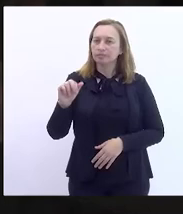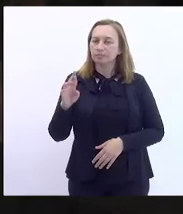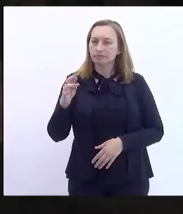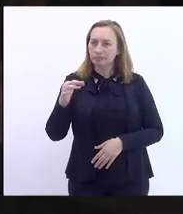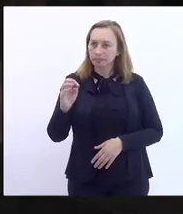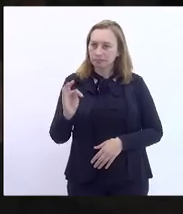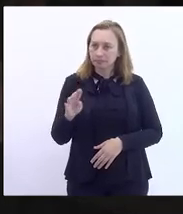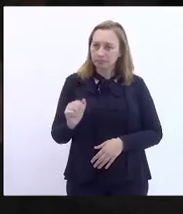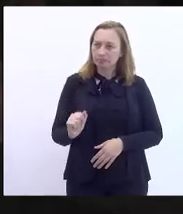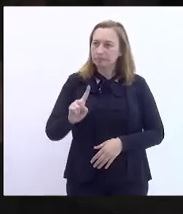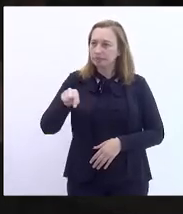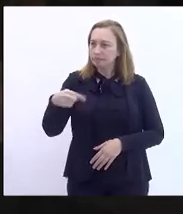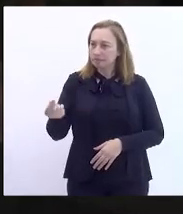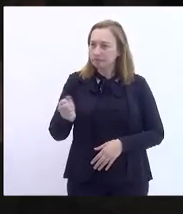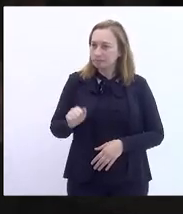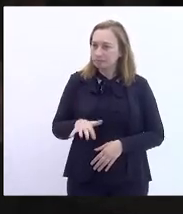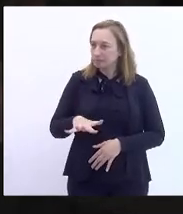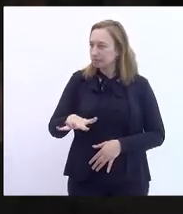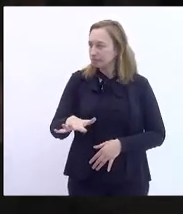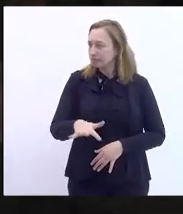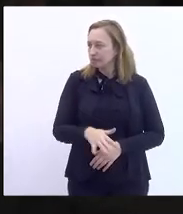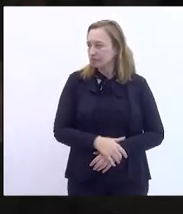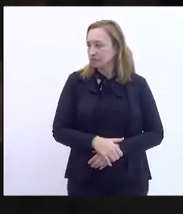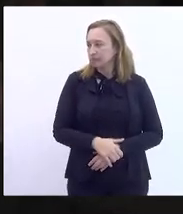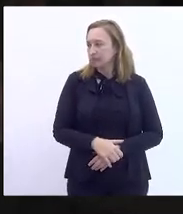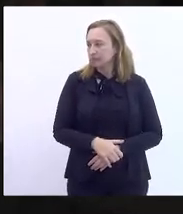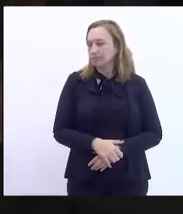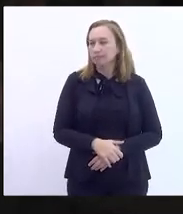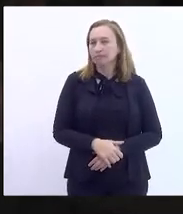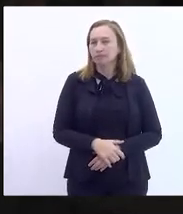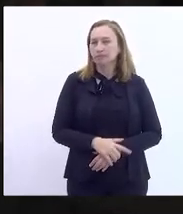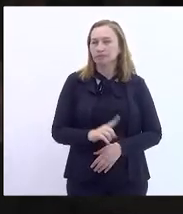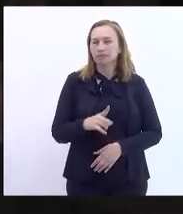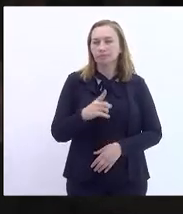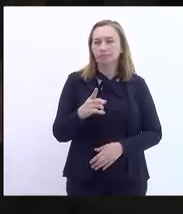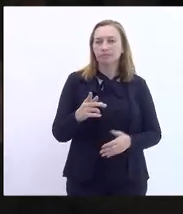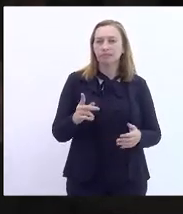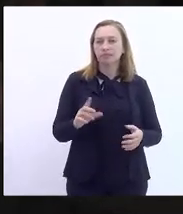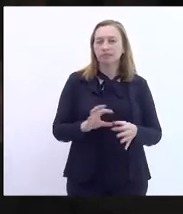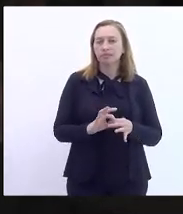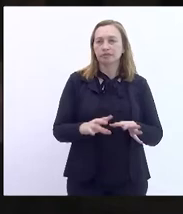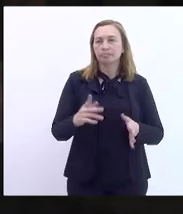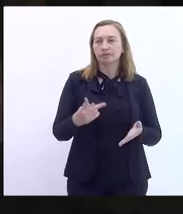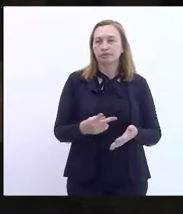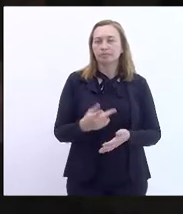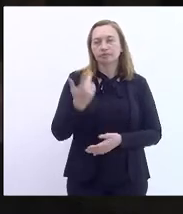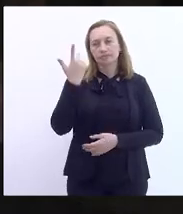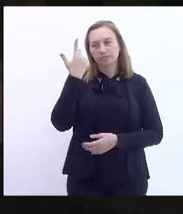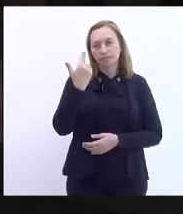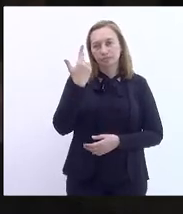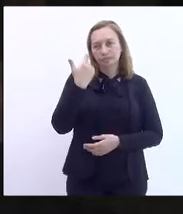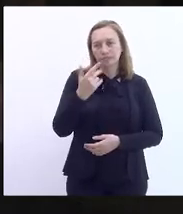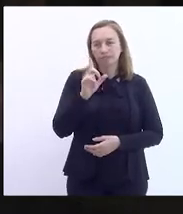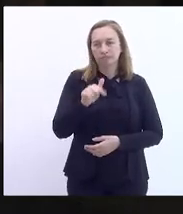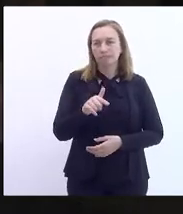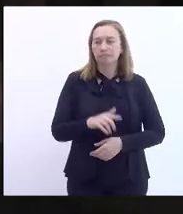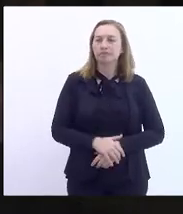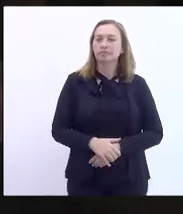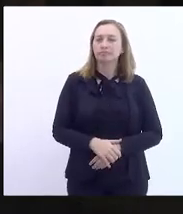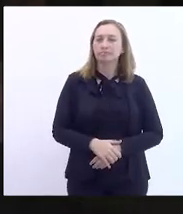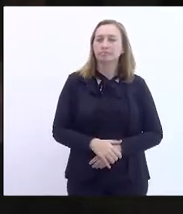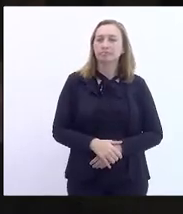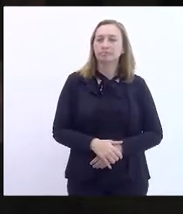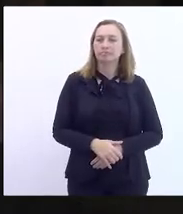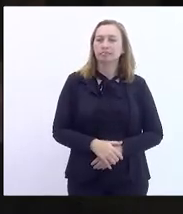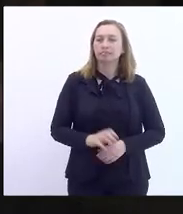E tantas outras favelas não nos deixam naturalizar isso que acontece ali é importante dizer que um